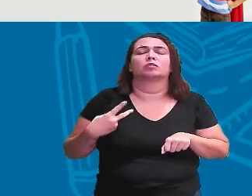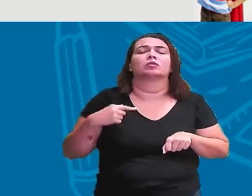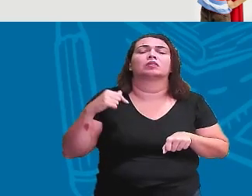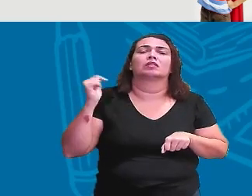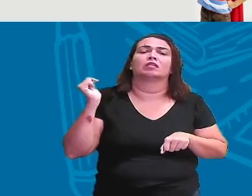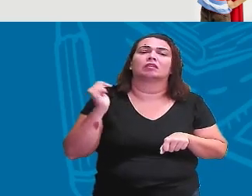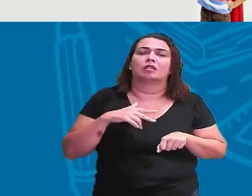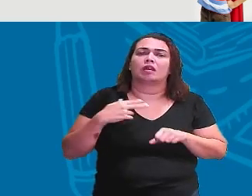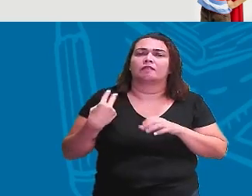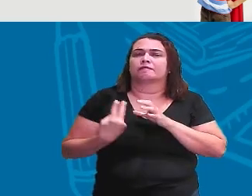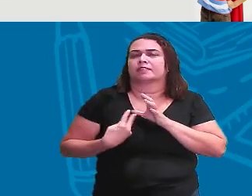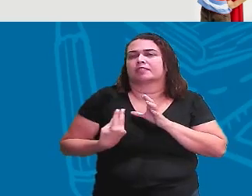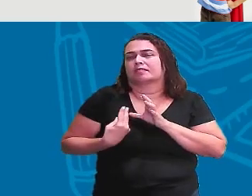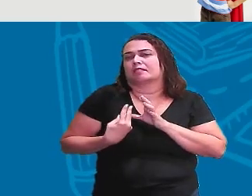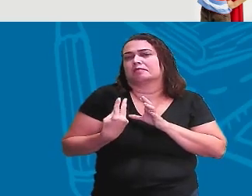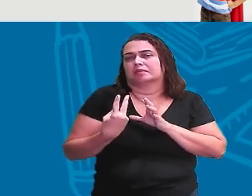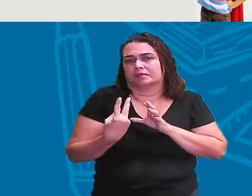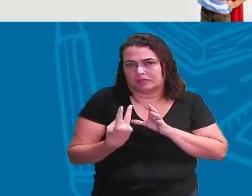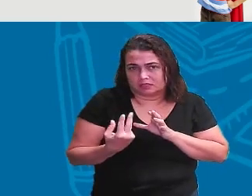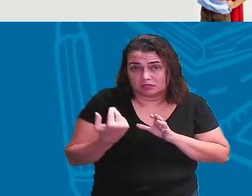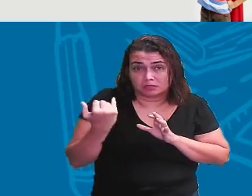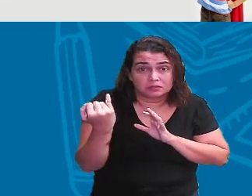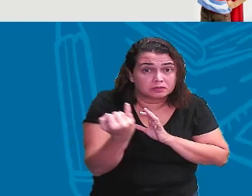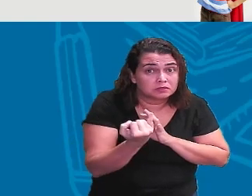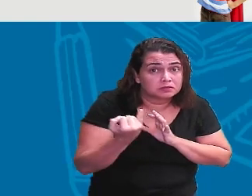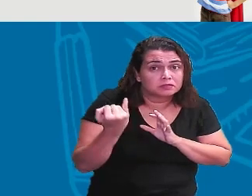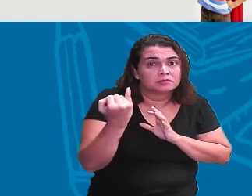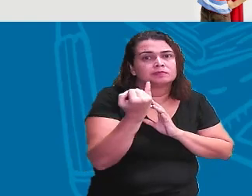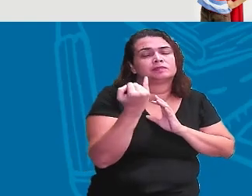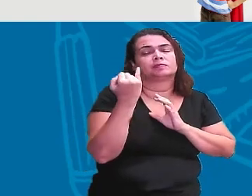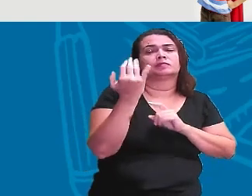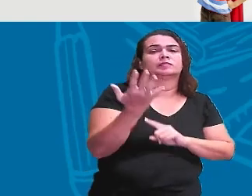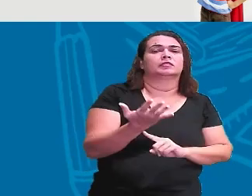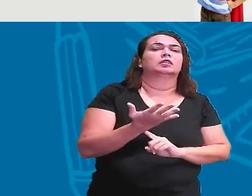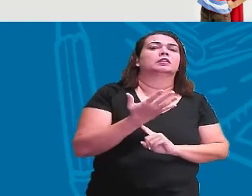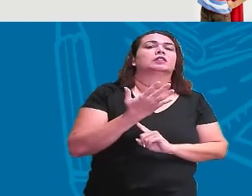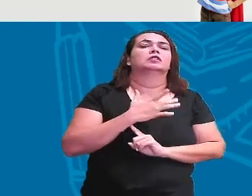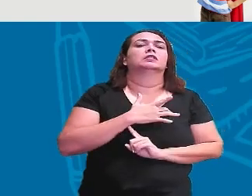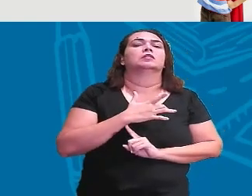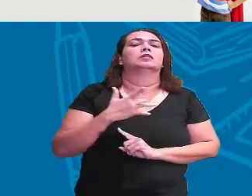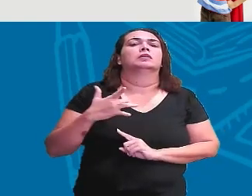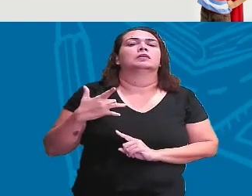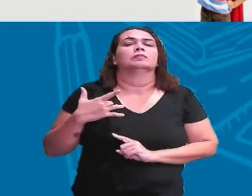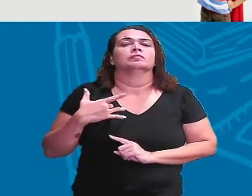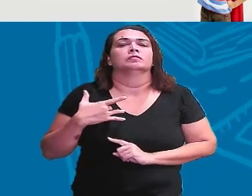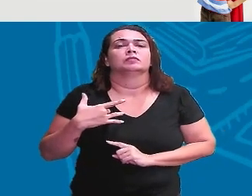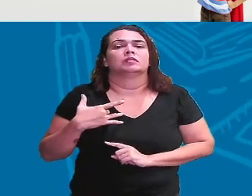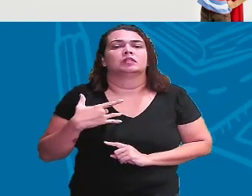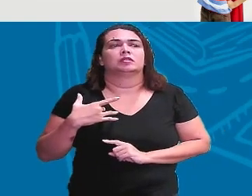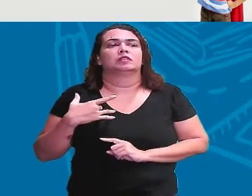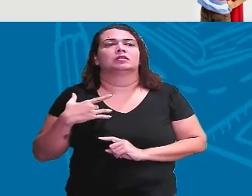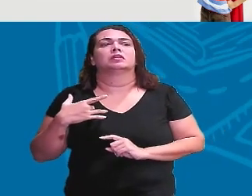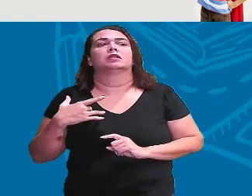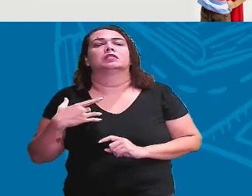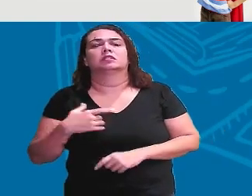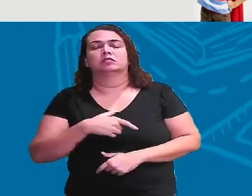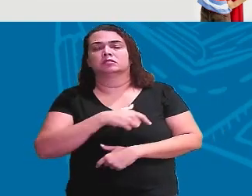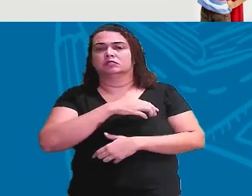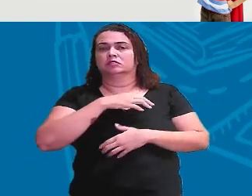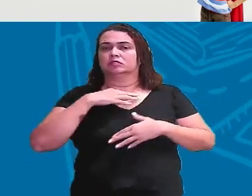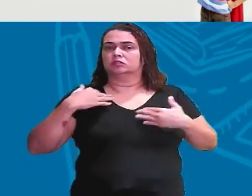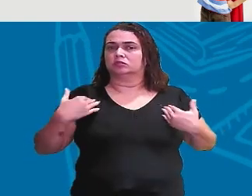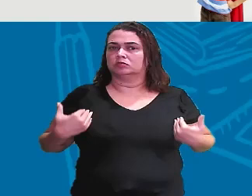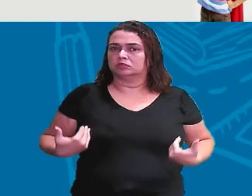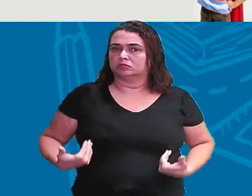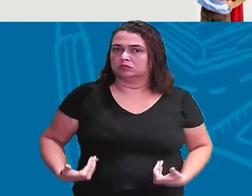de vitaminas, que são fundamentais para mantermos a saúde e o bem-estar do nosso organismo, a saúde